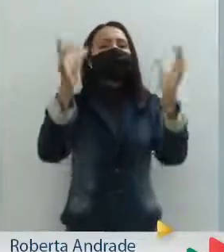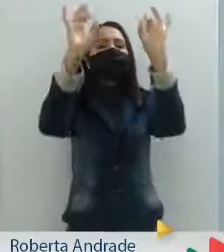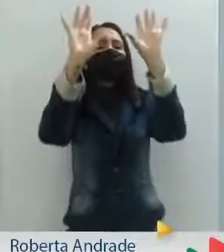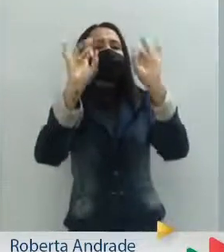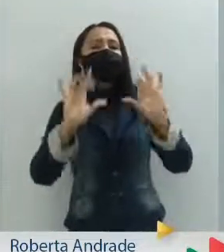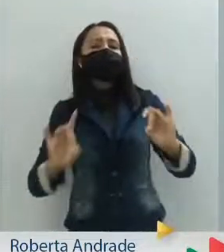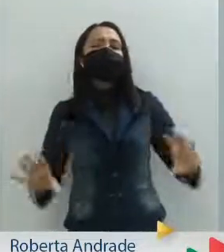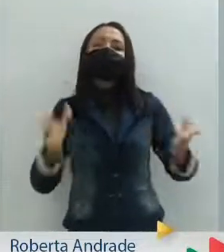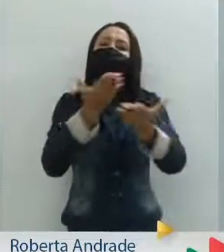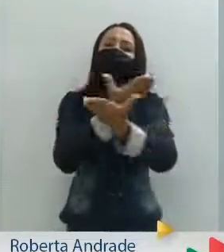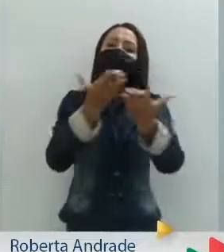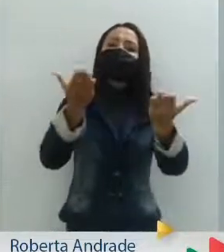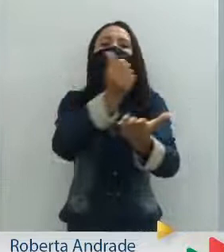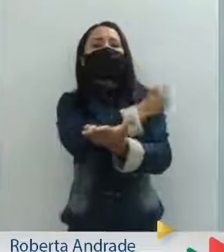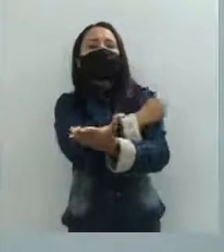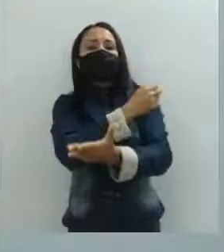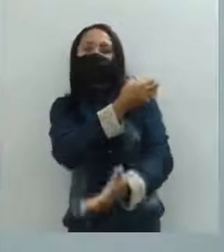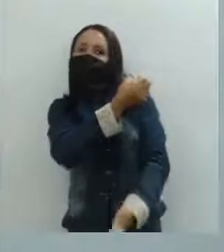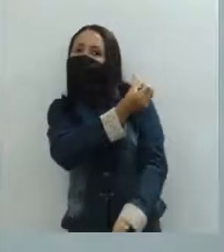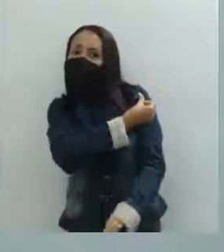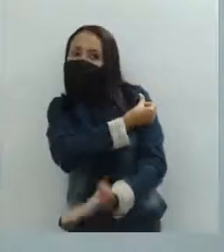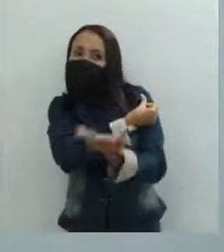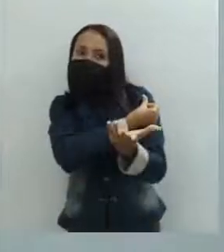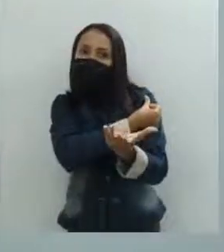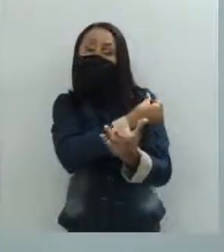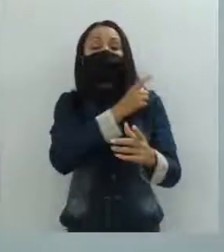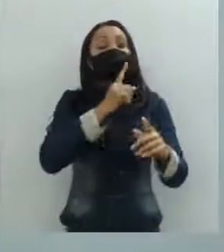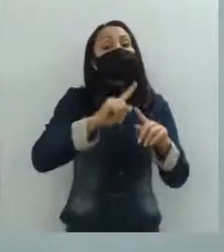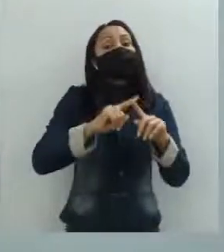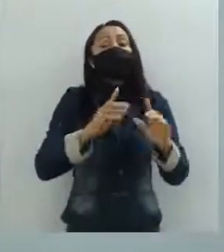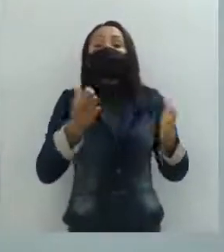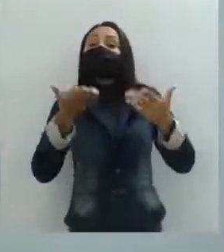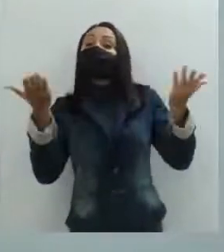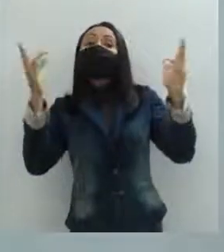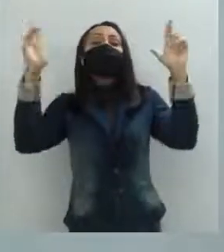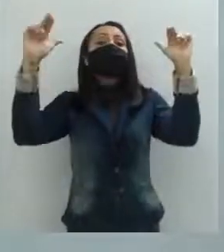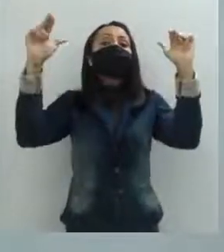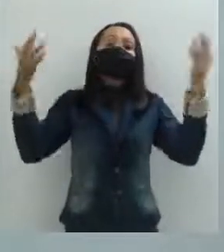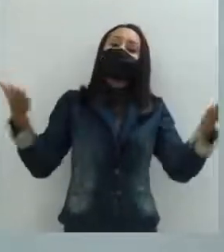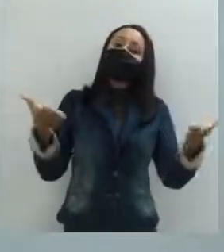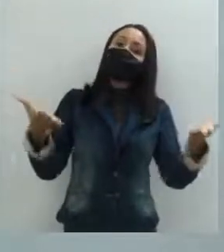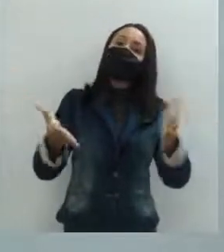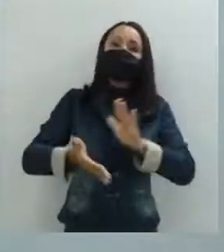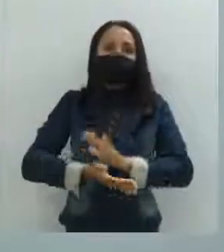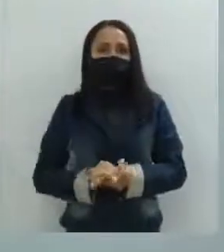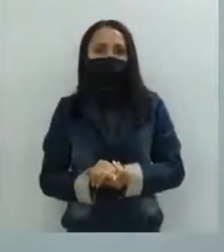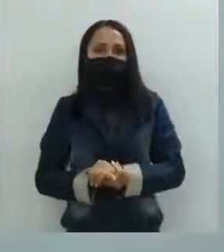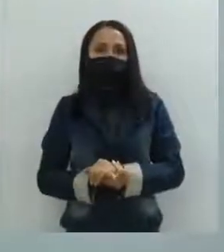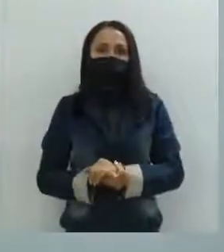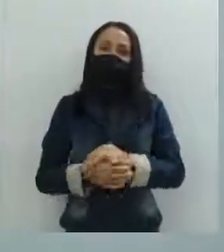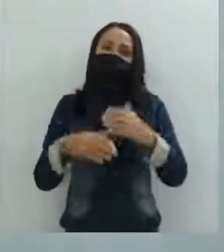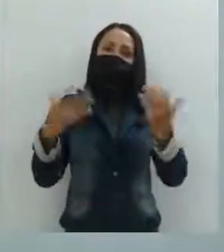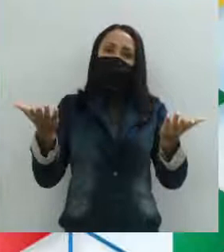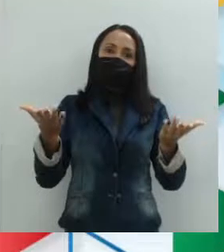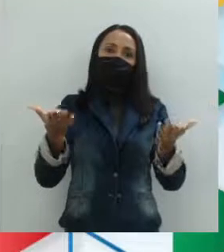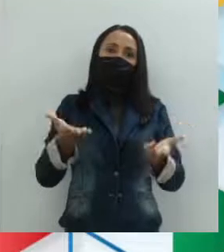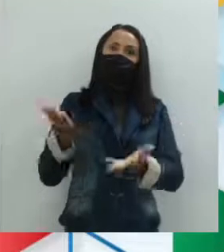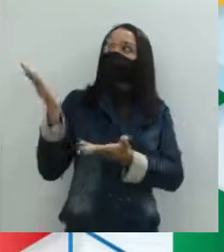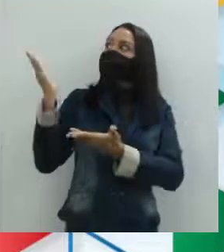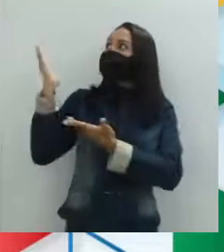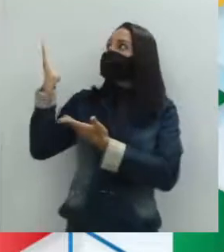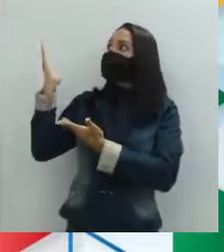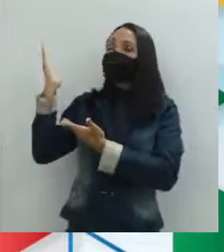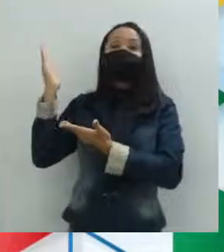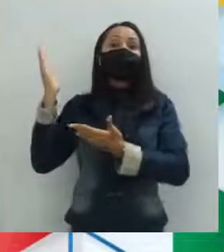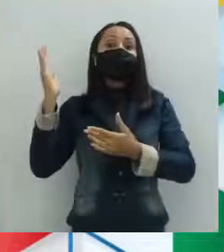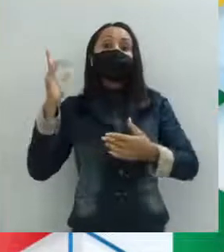para você, estudante do sexto ano. Mas qual será o tema da aula de hoje? Como está na tela,